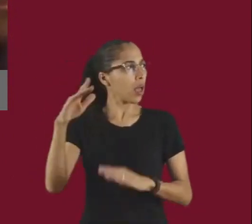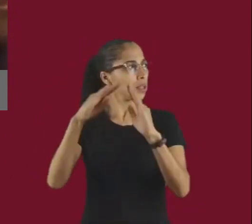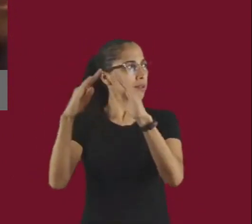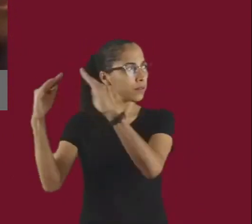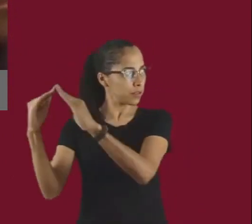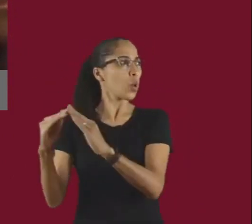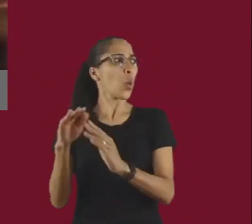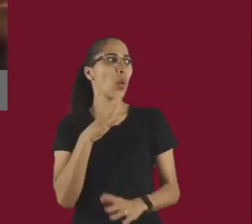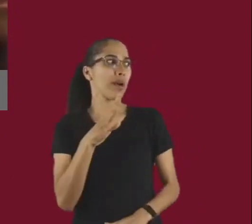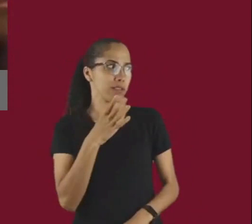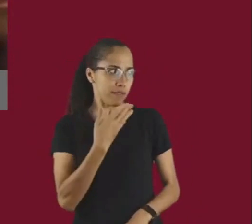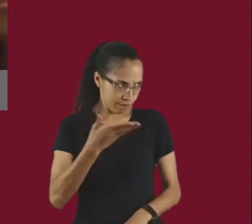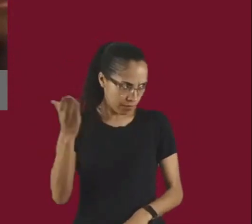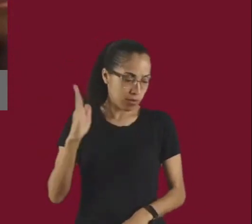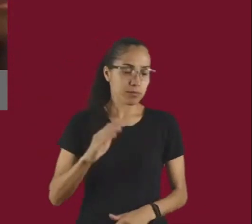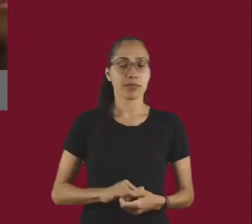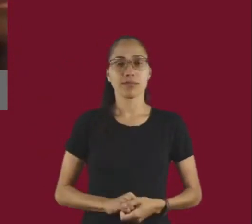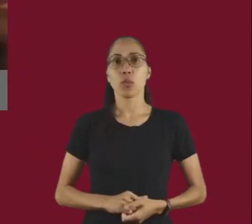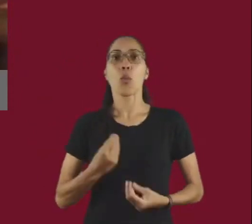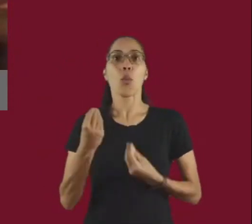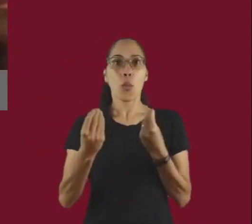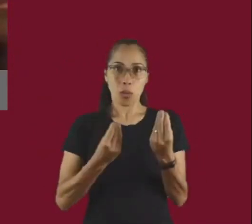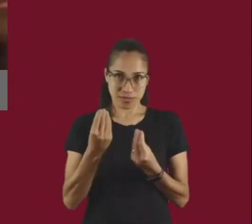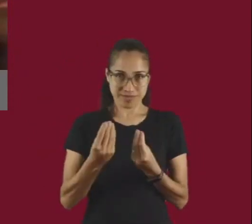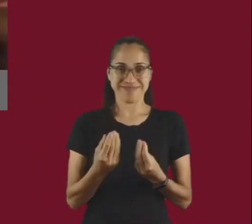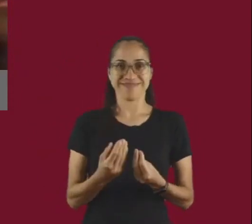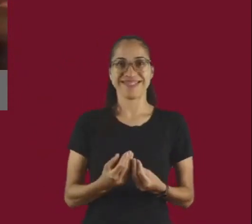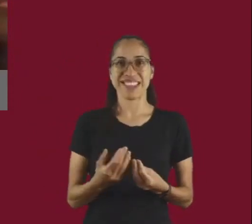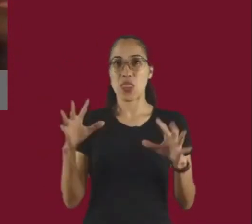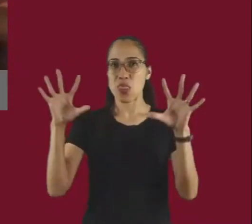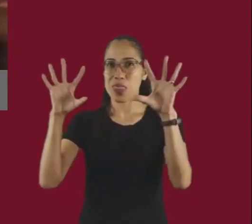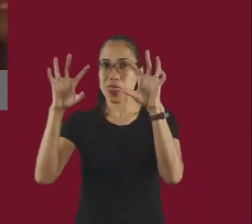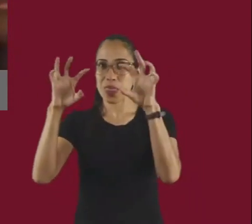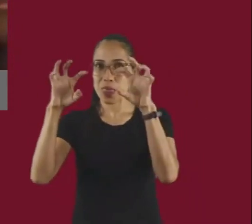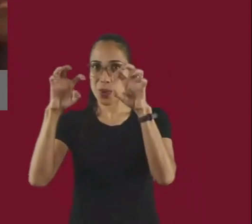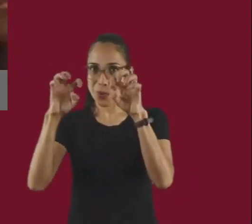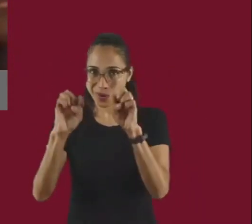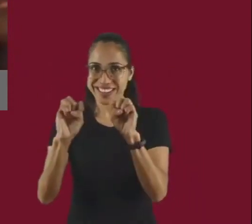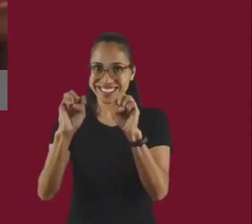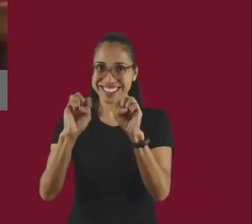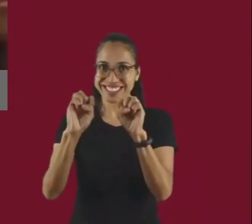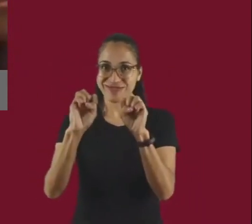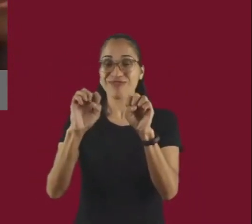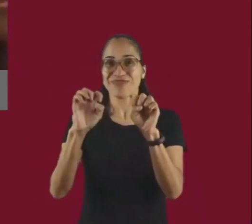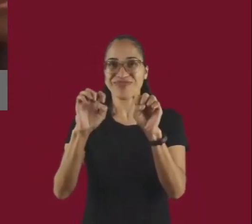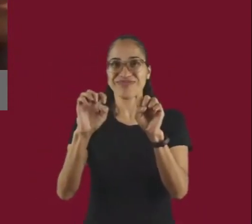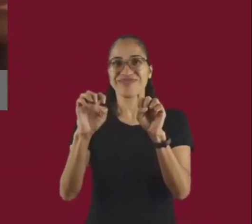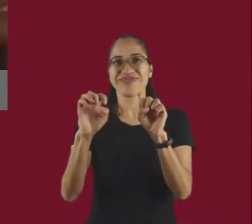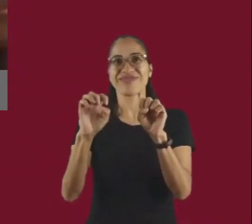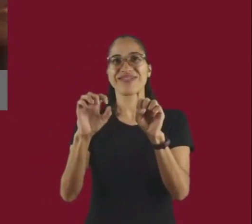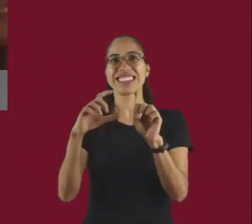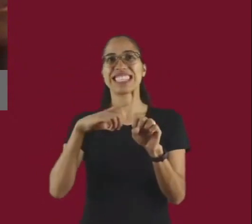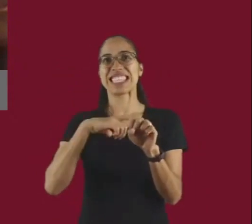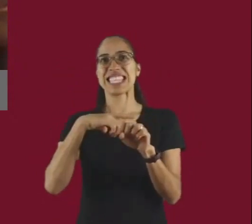ao lado, numa floresta que permanece, por enquanto, tá à venda,